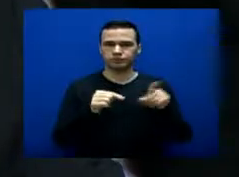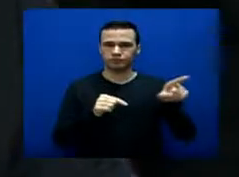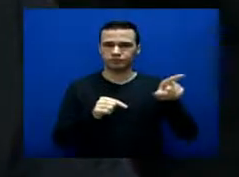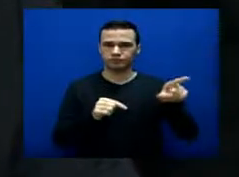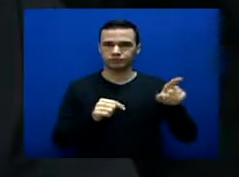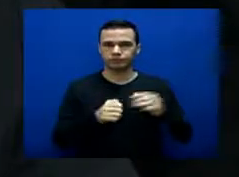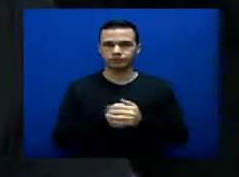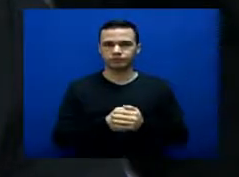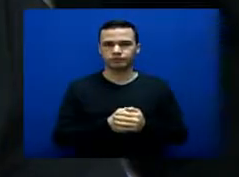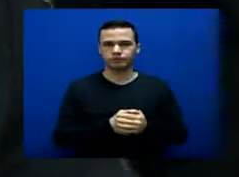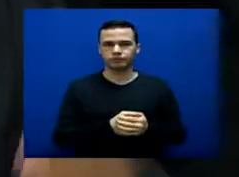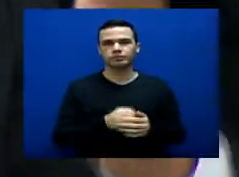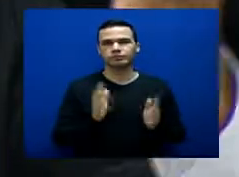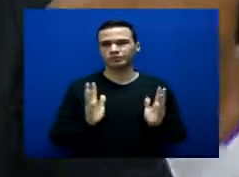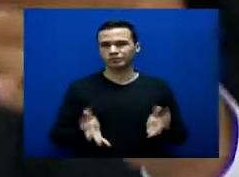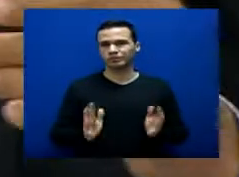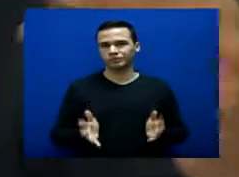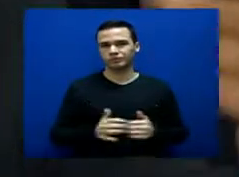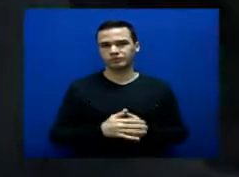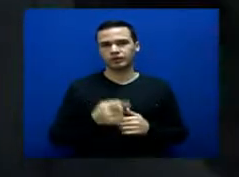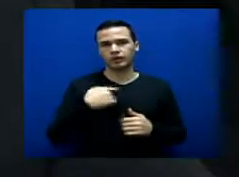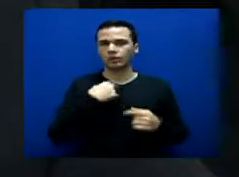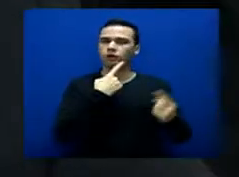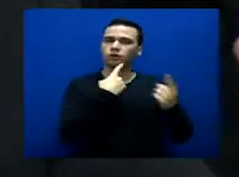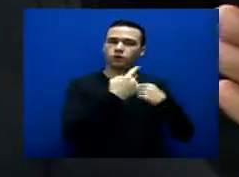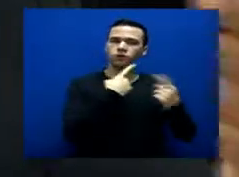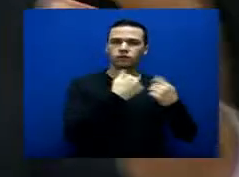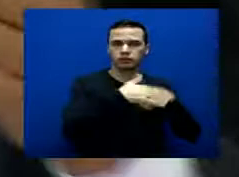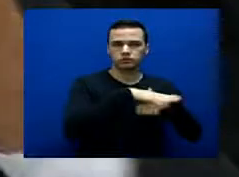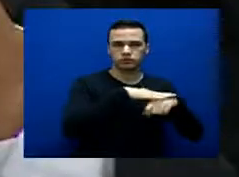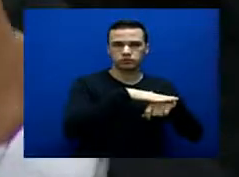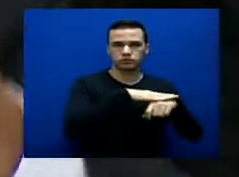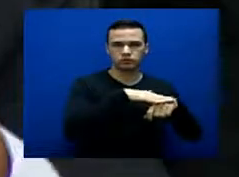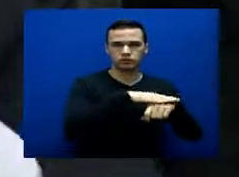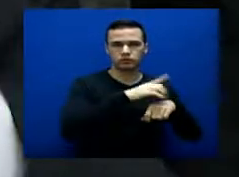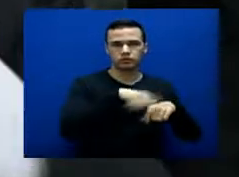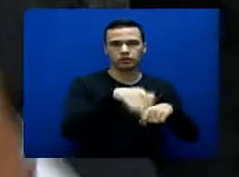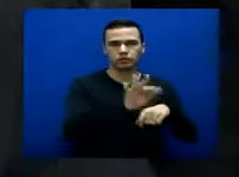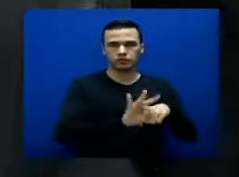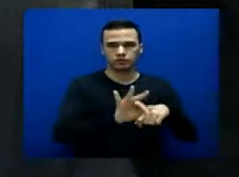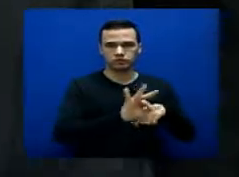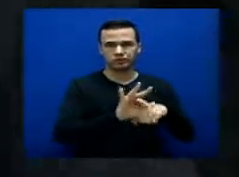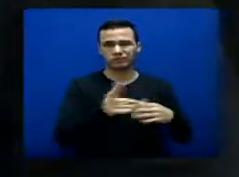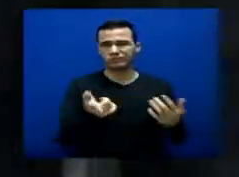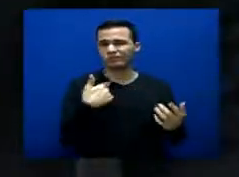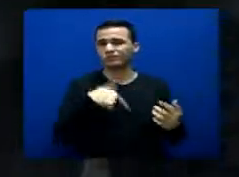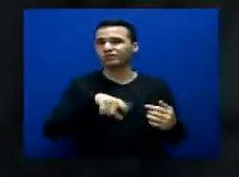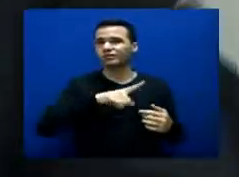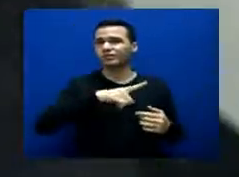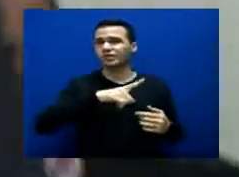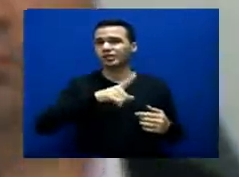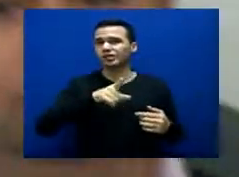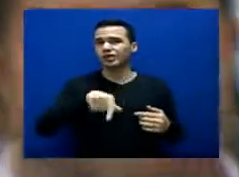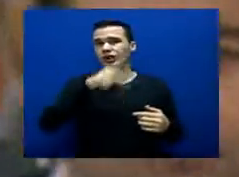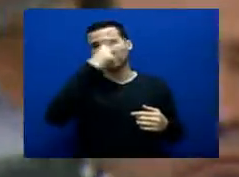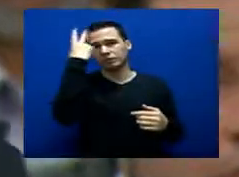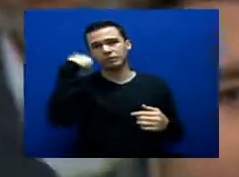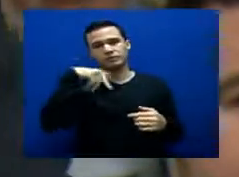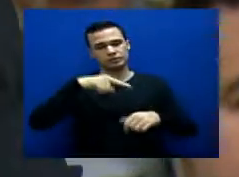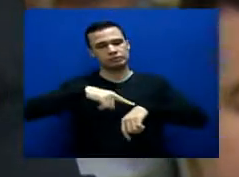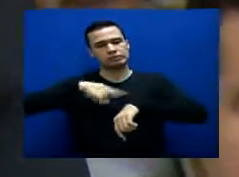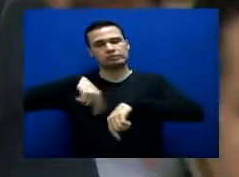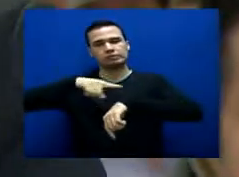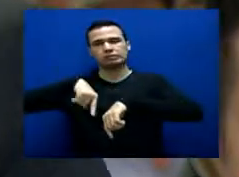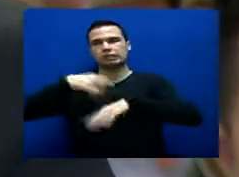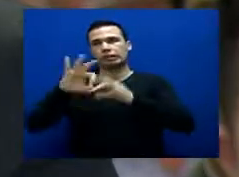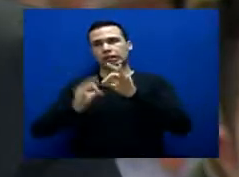nesta... Suspender por 10 minutos. Não, já, pelo que eu conversei, vereador França, não adianta também nós fazermos as pessoas perderem